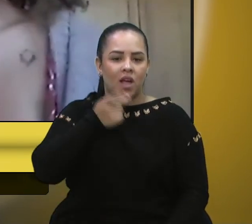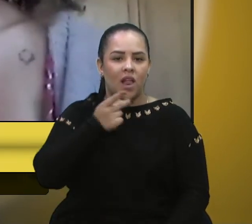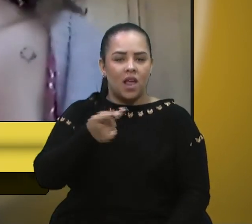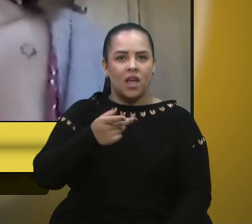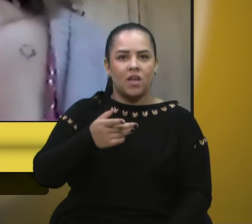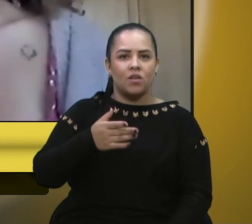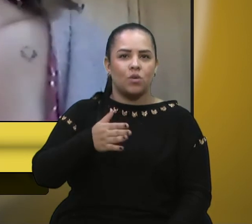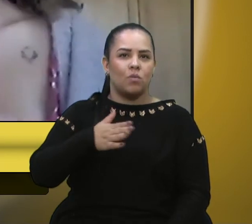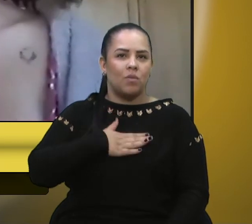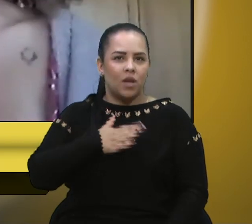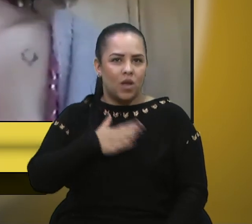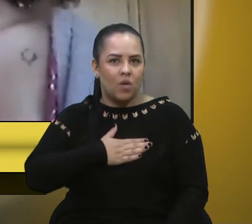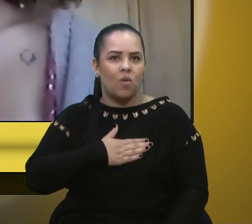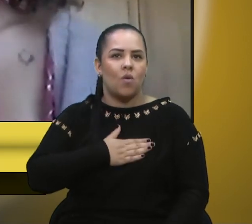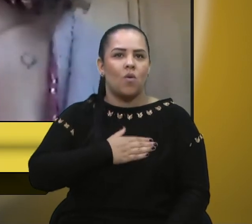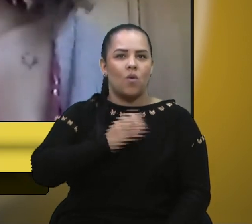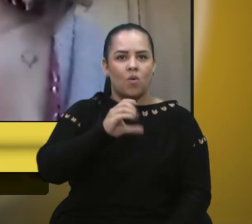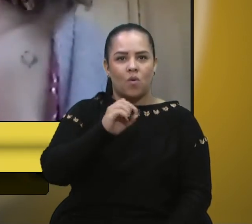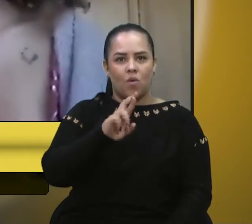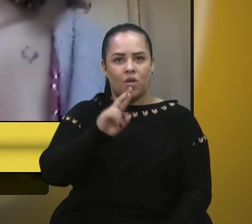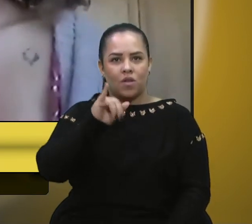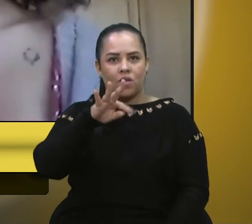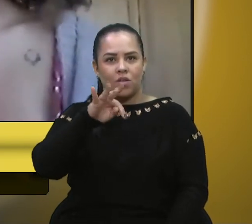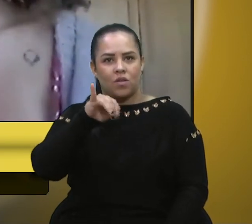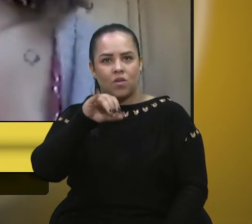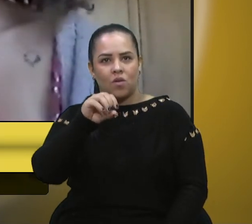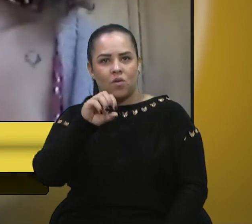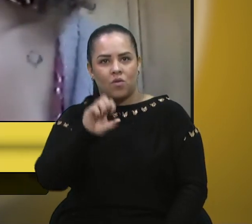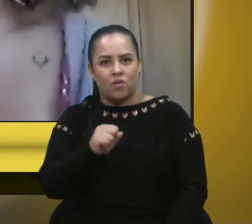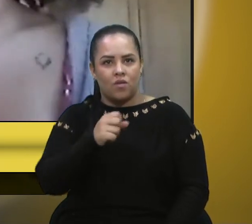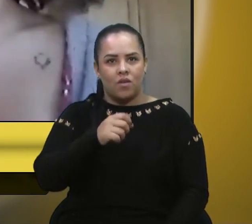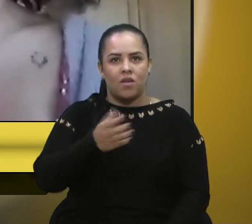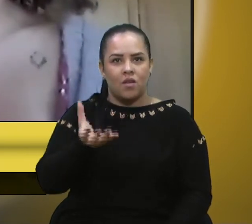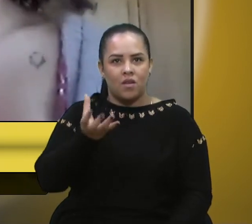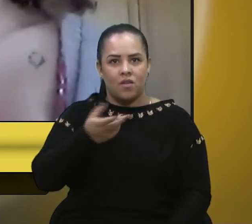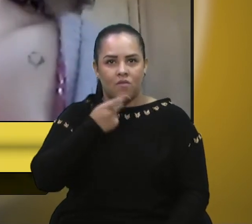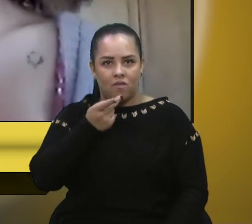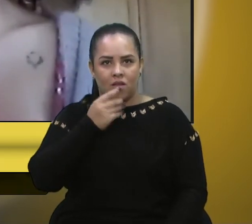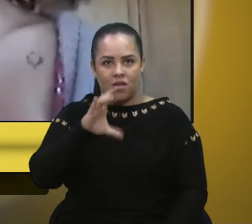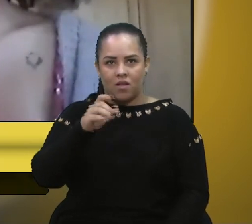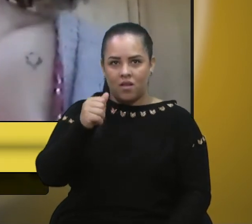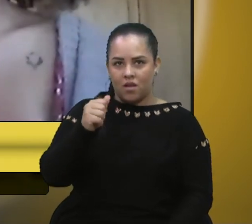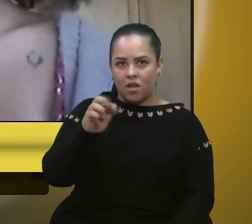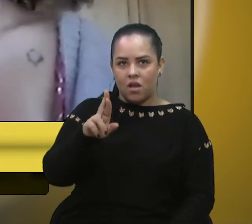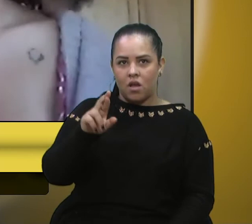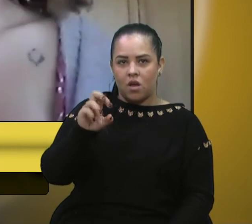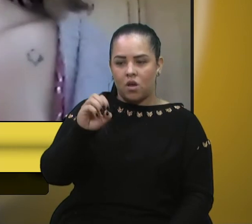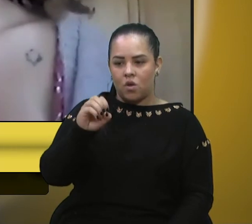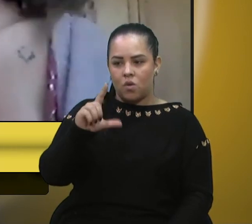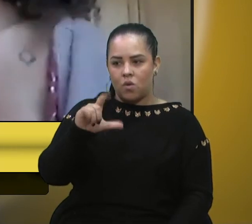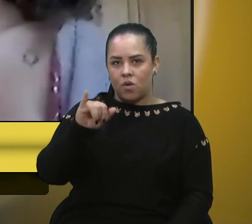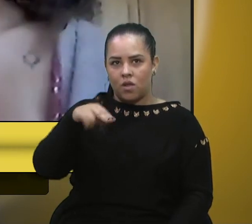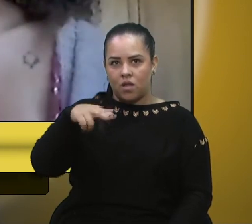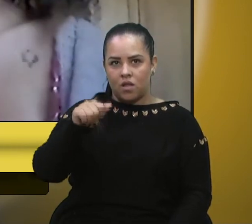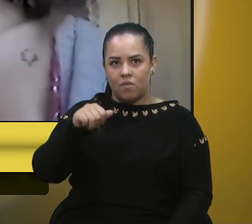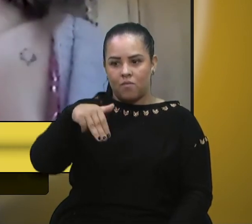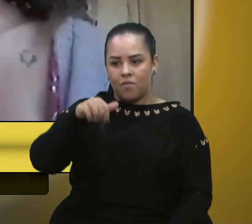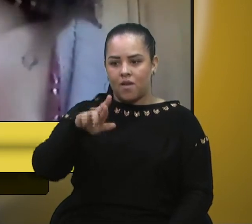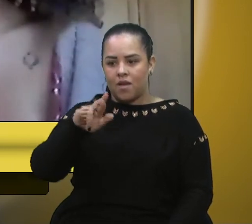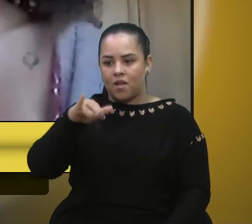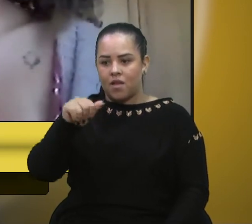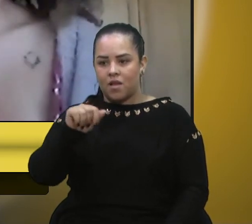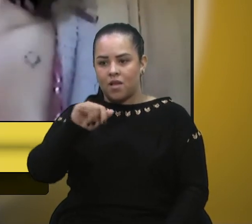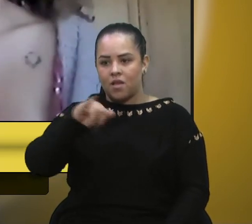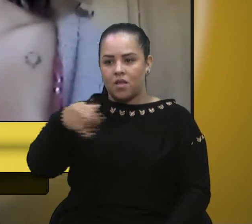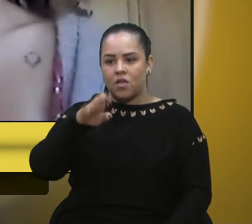Coríntios. E hoje eu quero finalizar citando Carolina Maria de Jesus, que é uma escritora